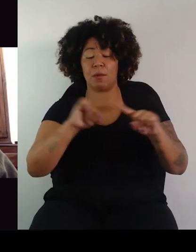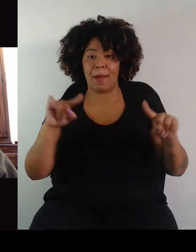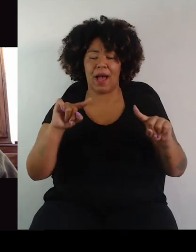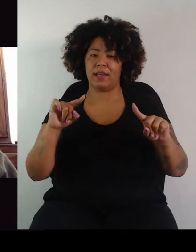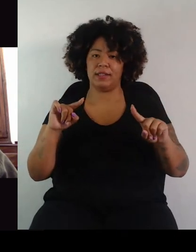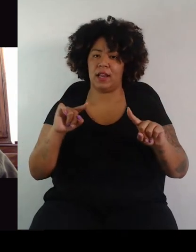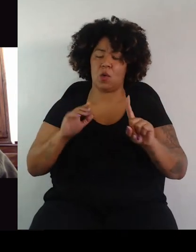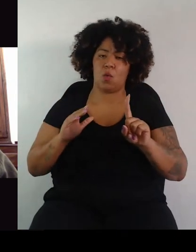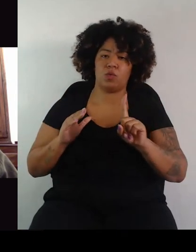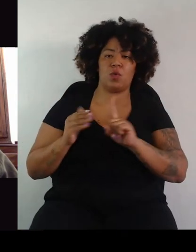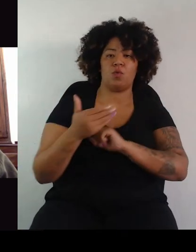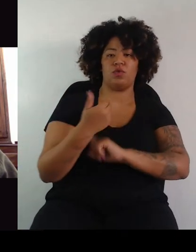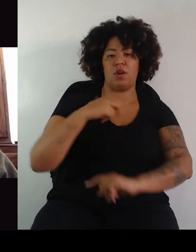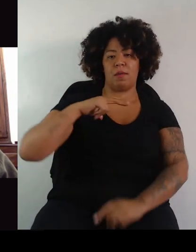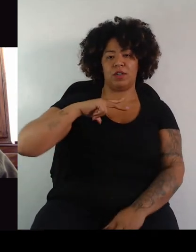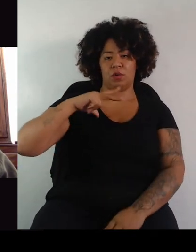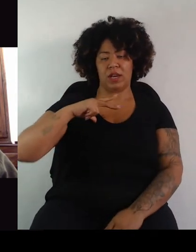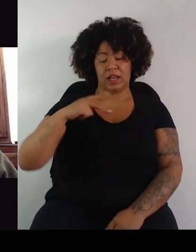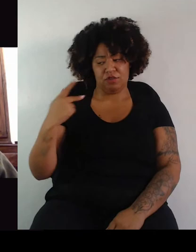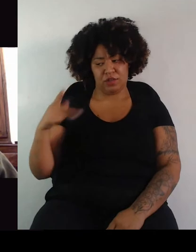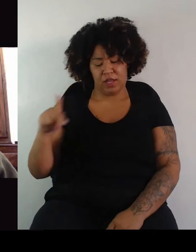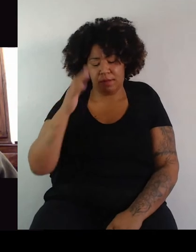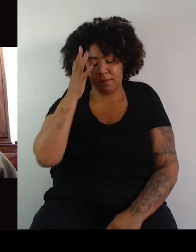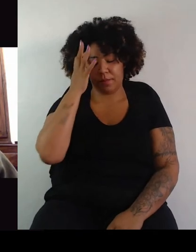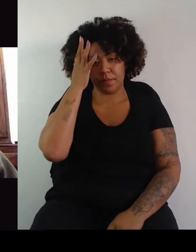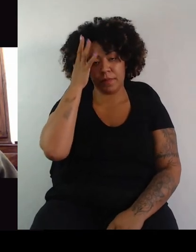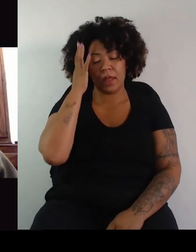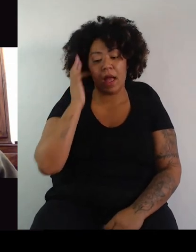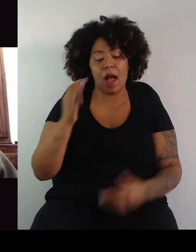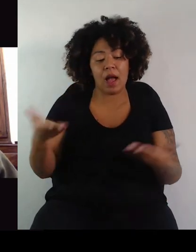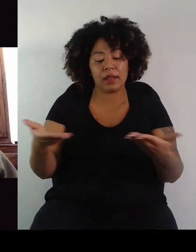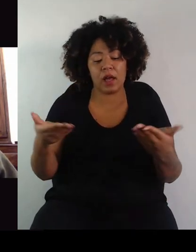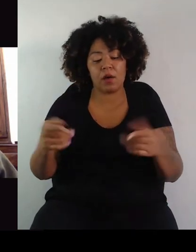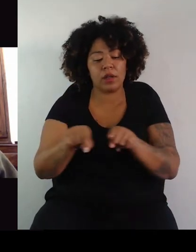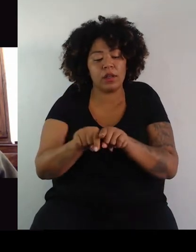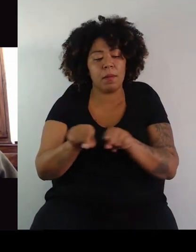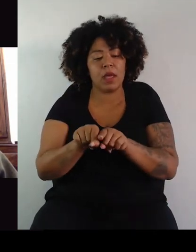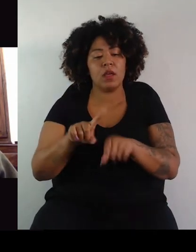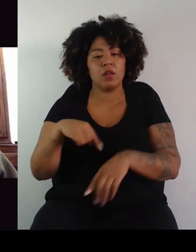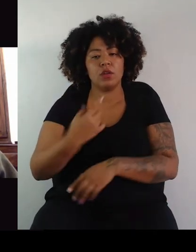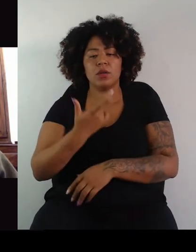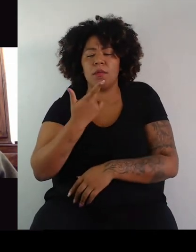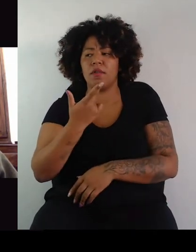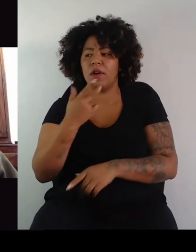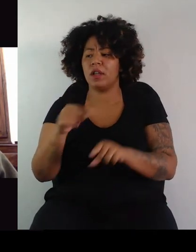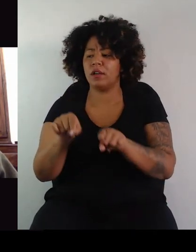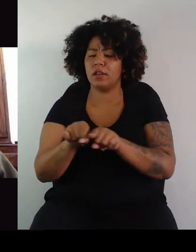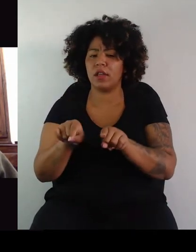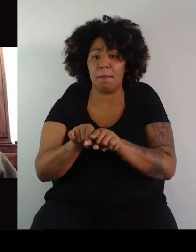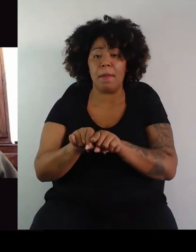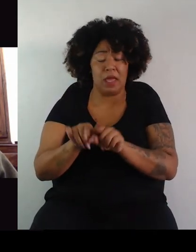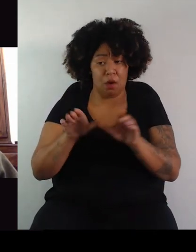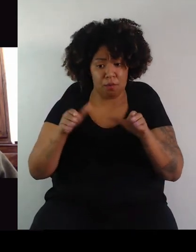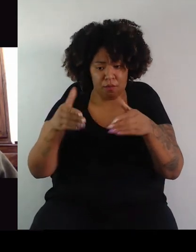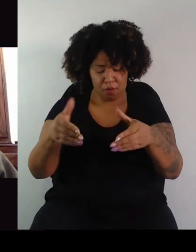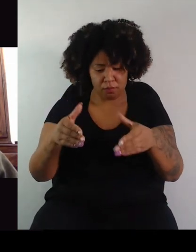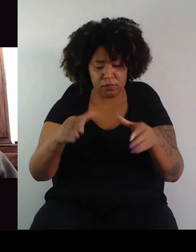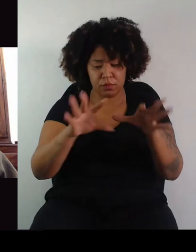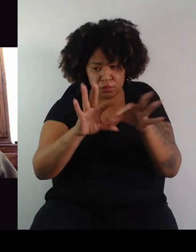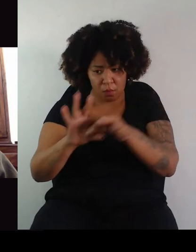é ainda que aqui a gente esteja tratando justamente dos aspectos que ir da obra do bacon